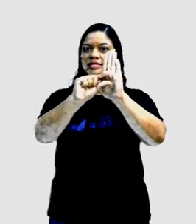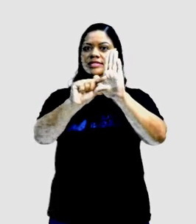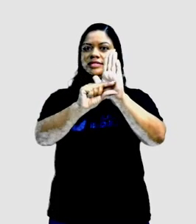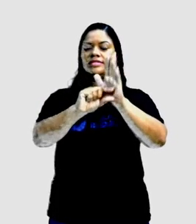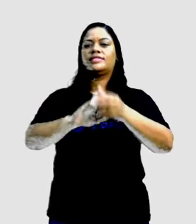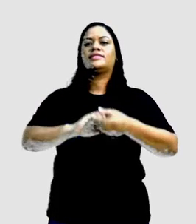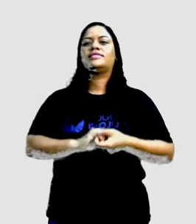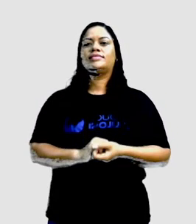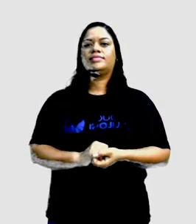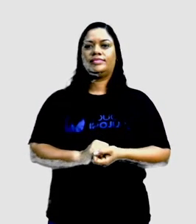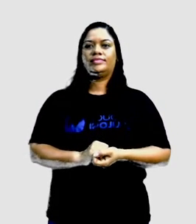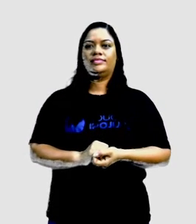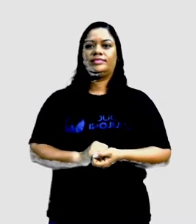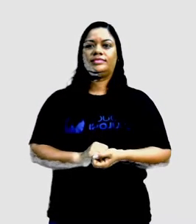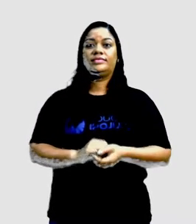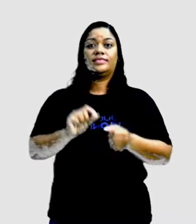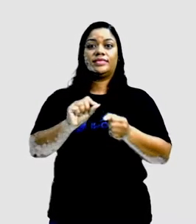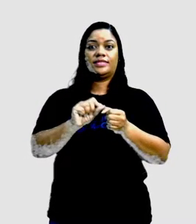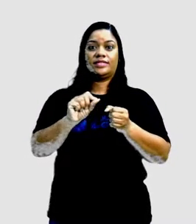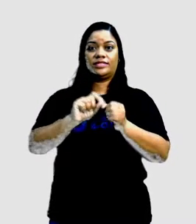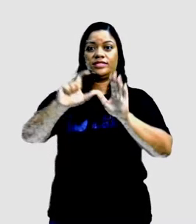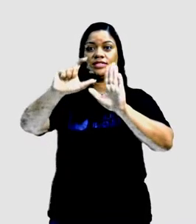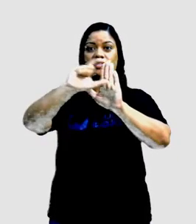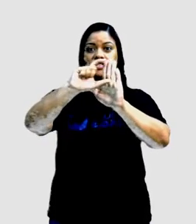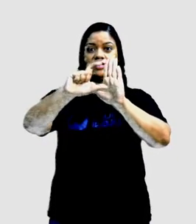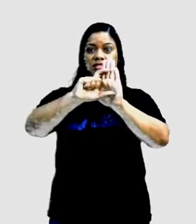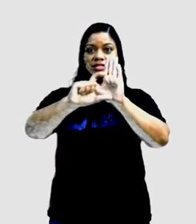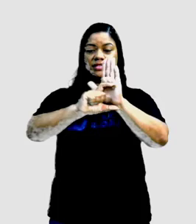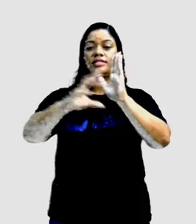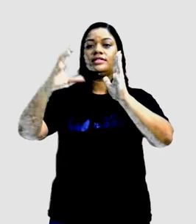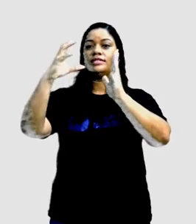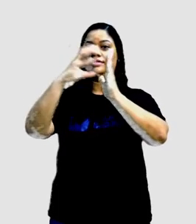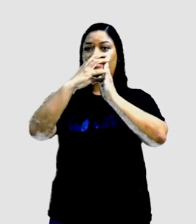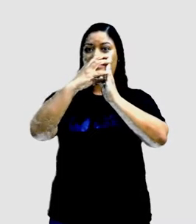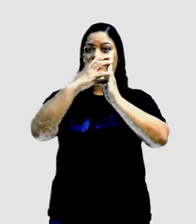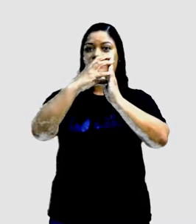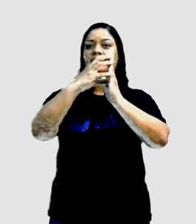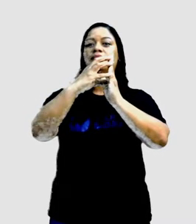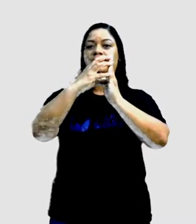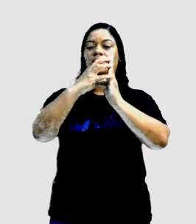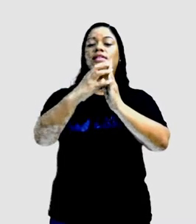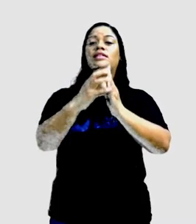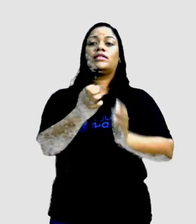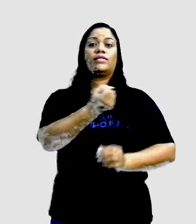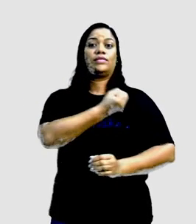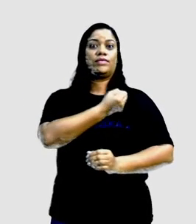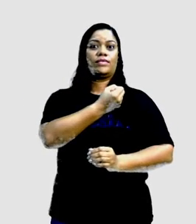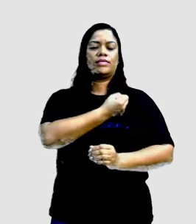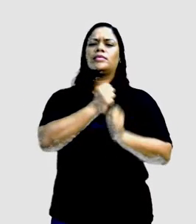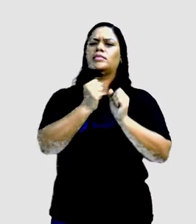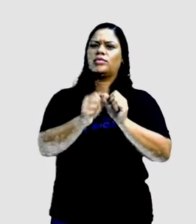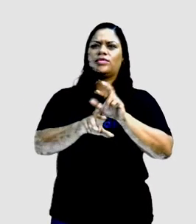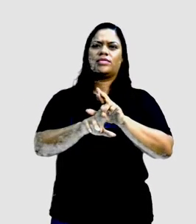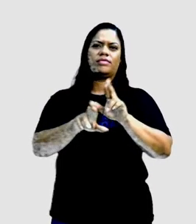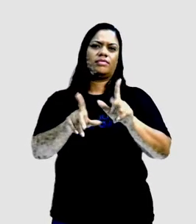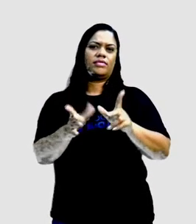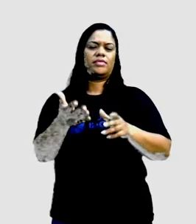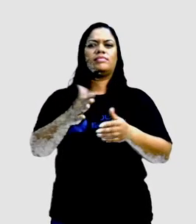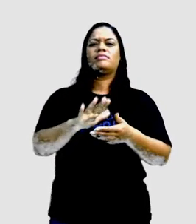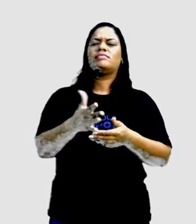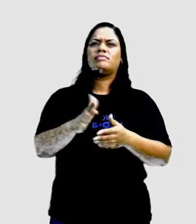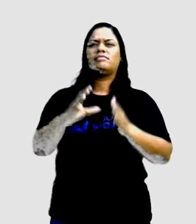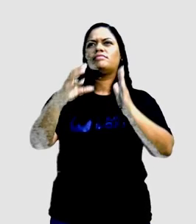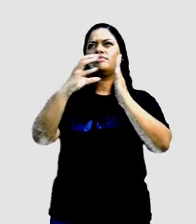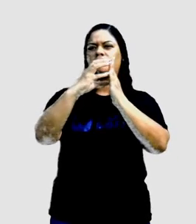poema, as estrofes, elas são formadas por um conjunto de versos, sendo que o número de versos pode variar em